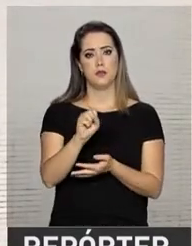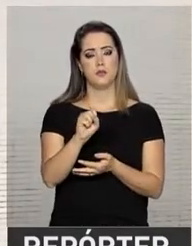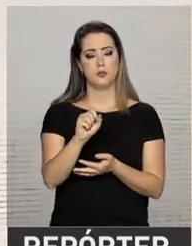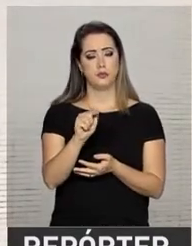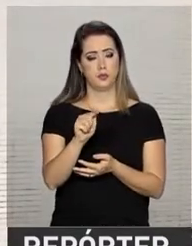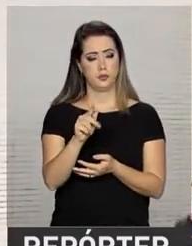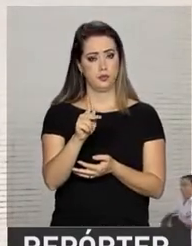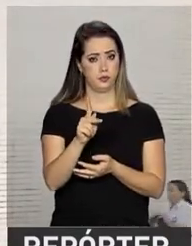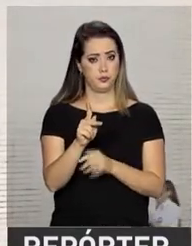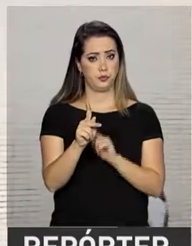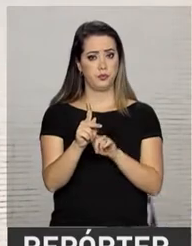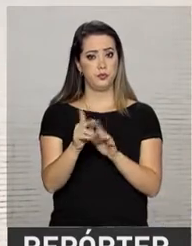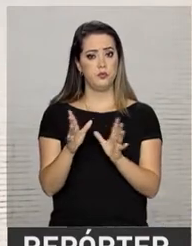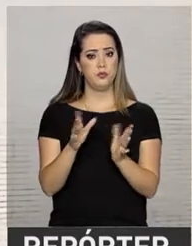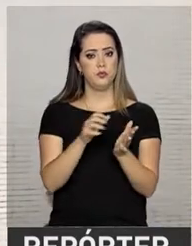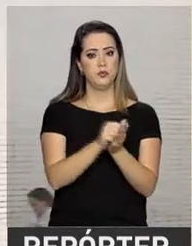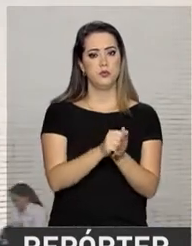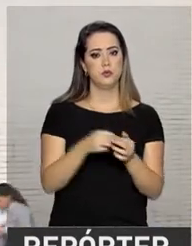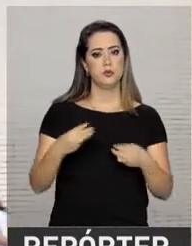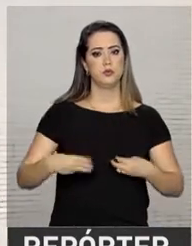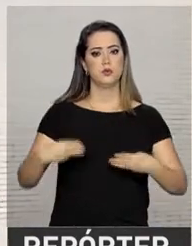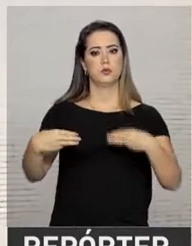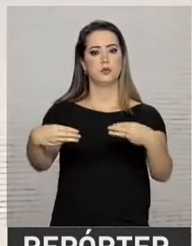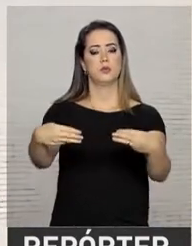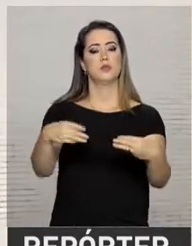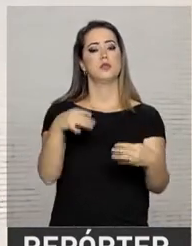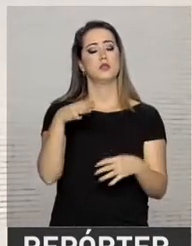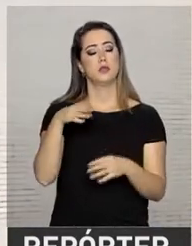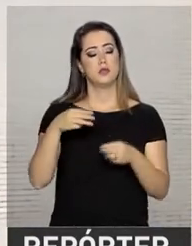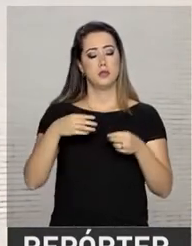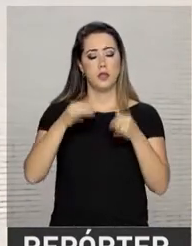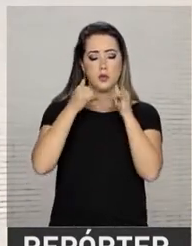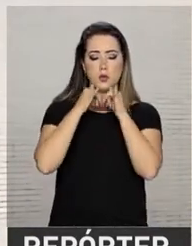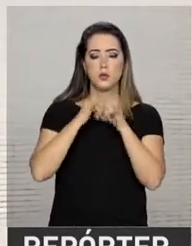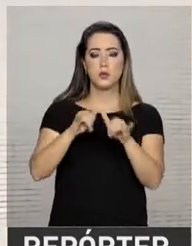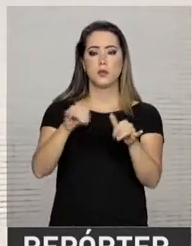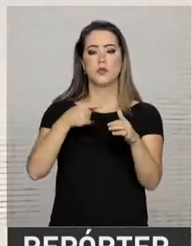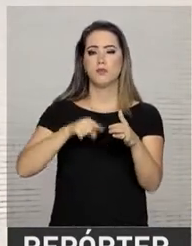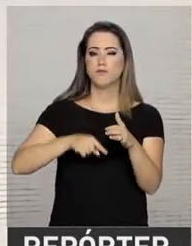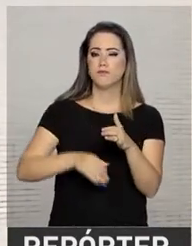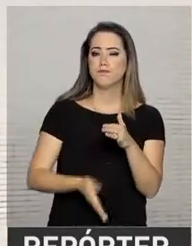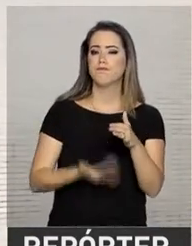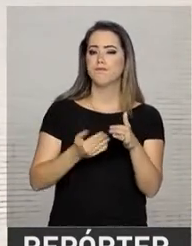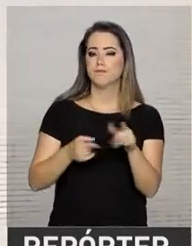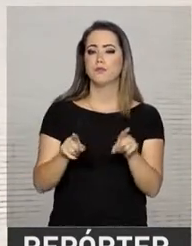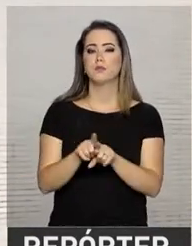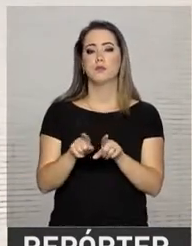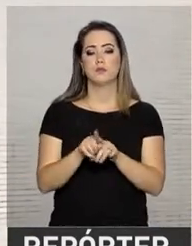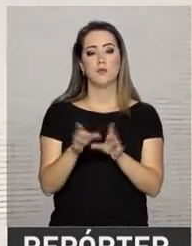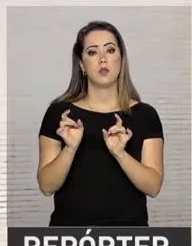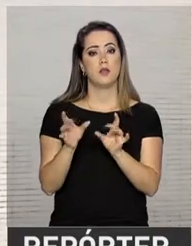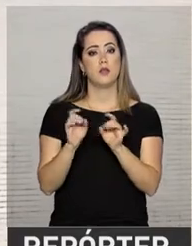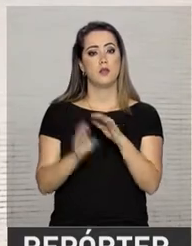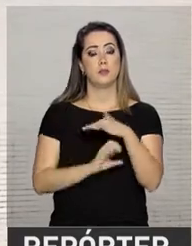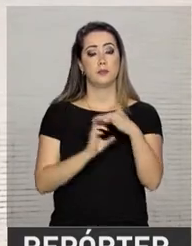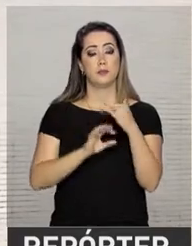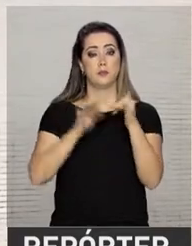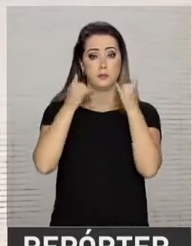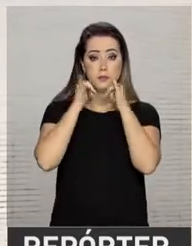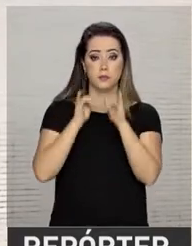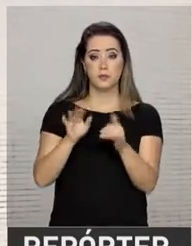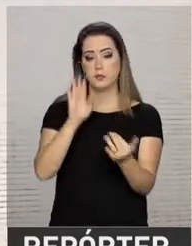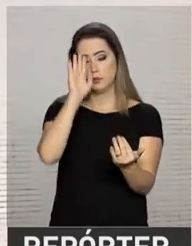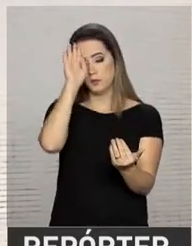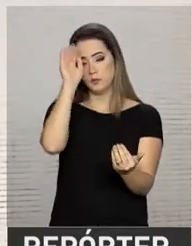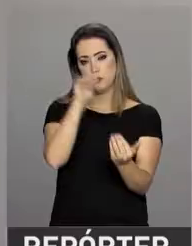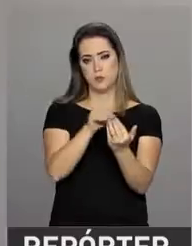assumir o ministério de minas e energia e entre várias responsabilidades ele vai cuidar do processo de privatização da eletrobrás é uma prioridade